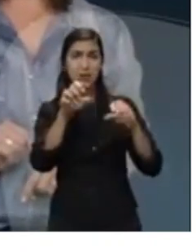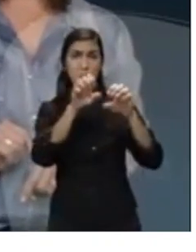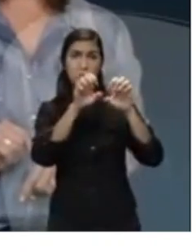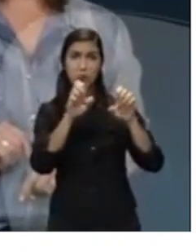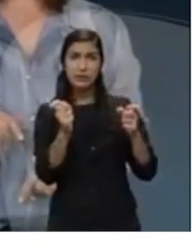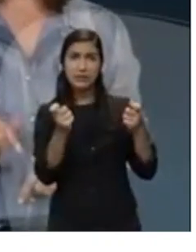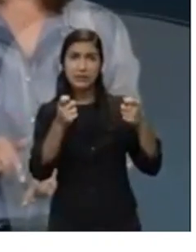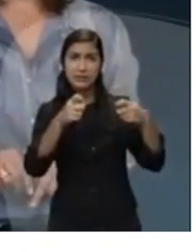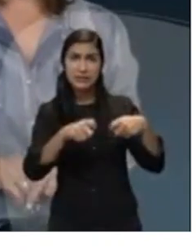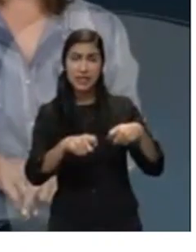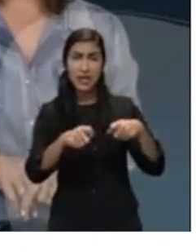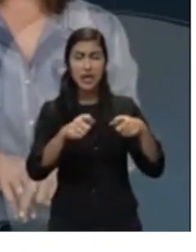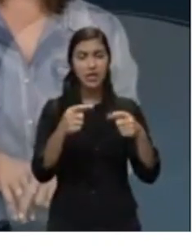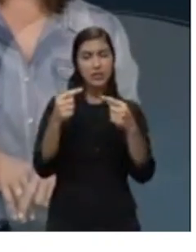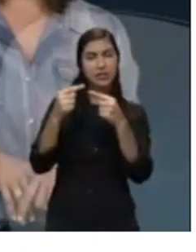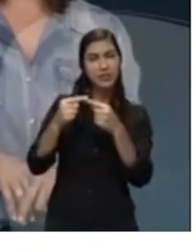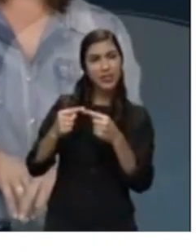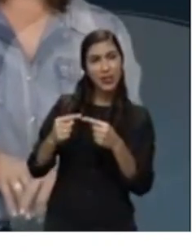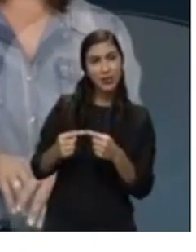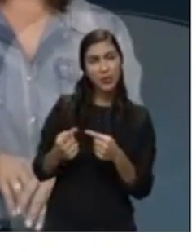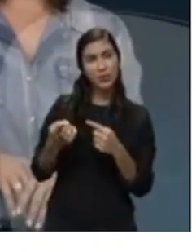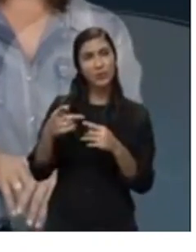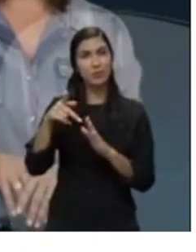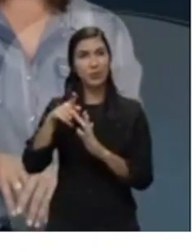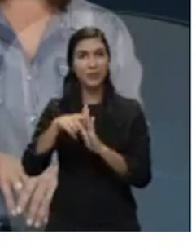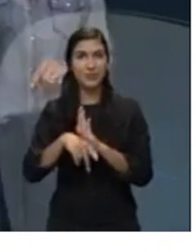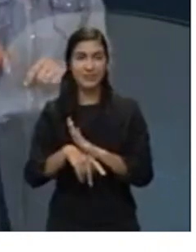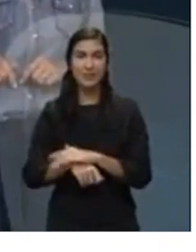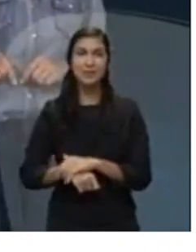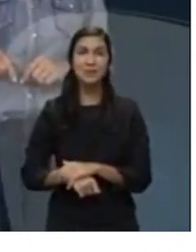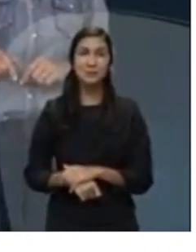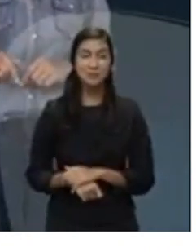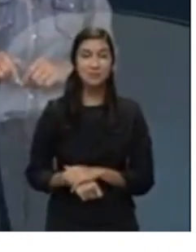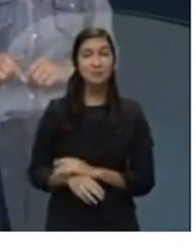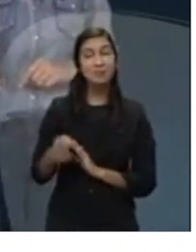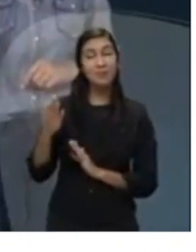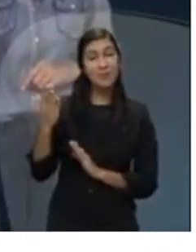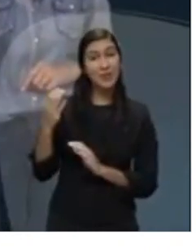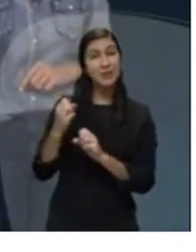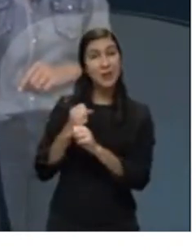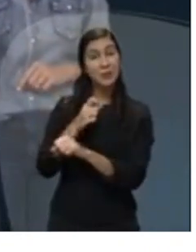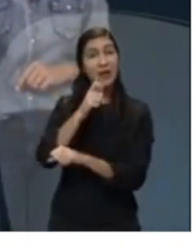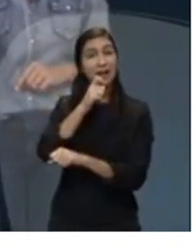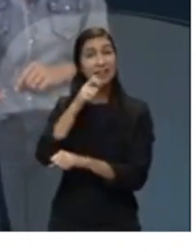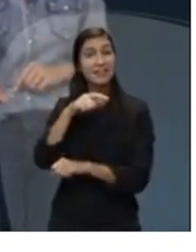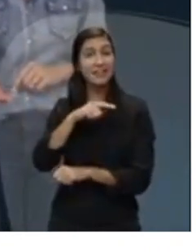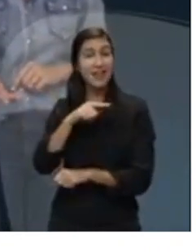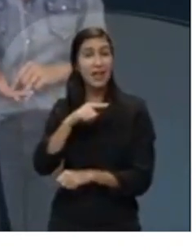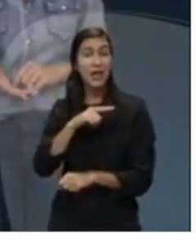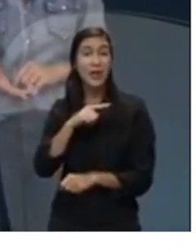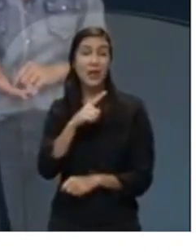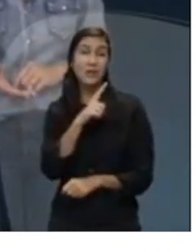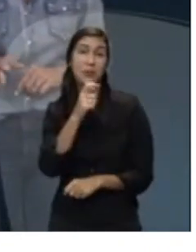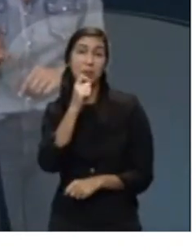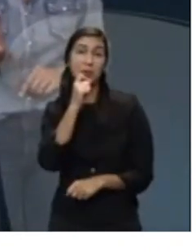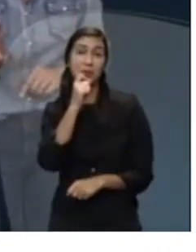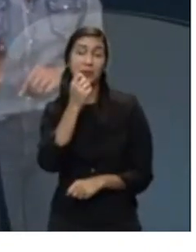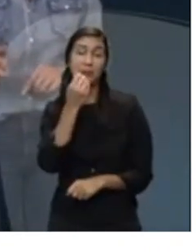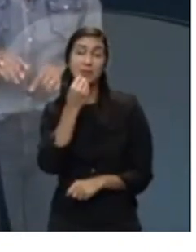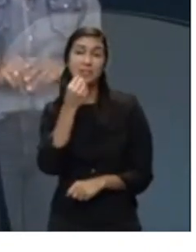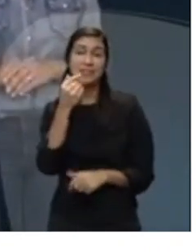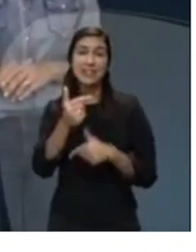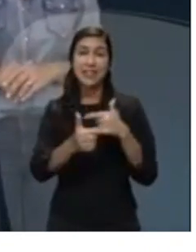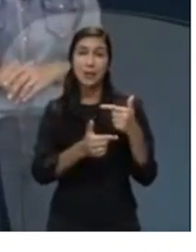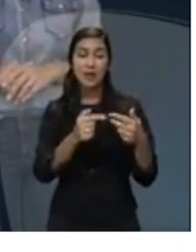estruturalmente possível de acordo com um determinado projeto de arquitetura. Nessa obra, nós ainda tivemos a oportunidade de trabalhar com